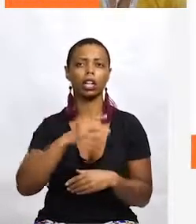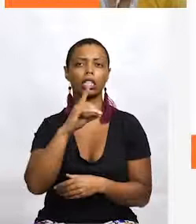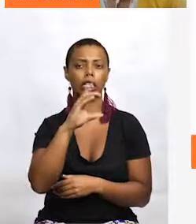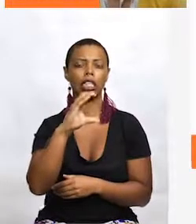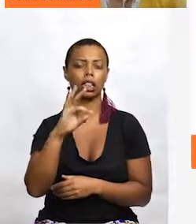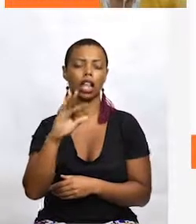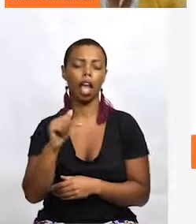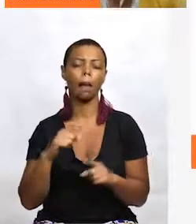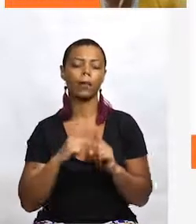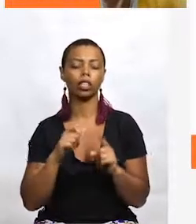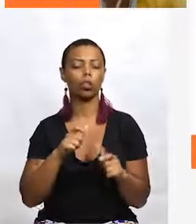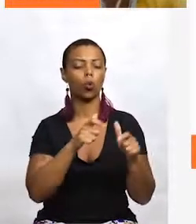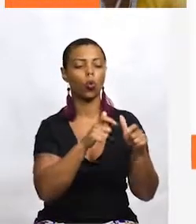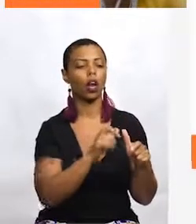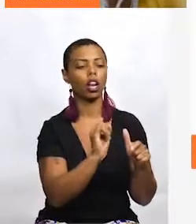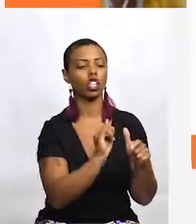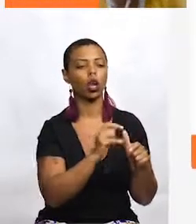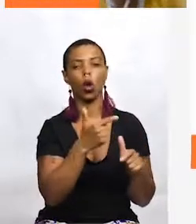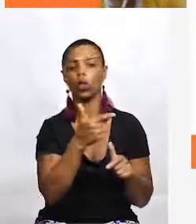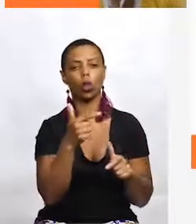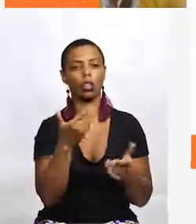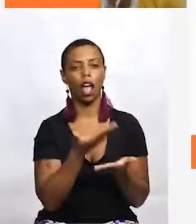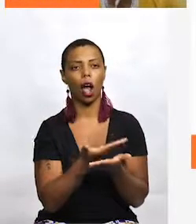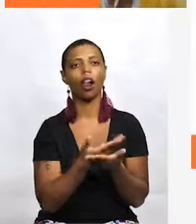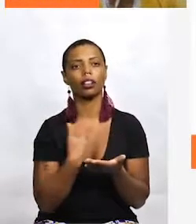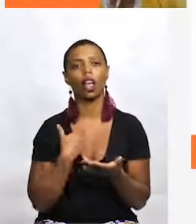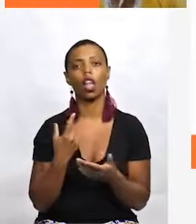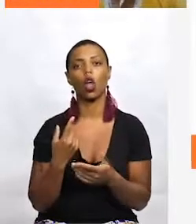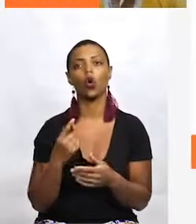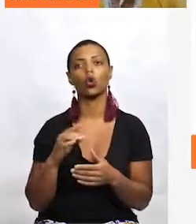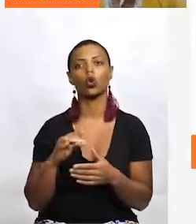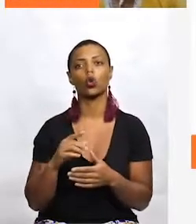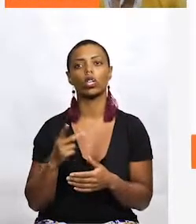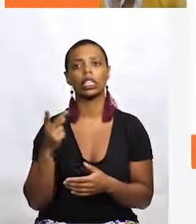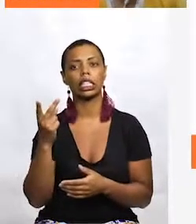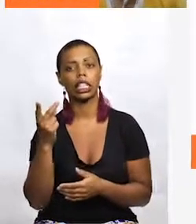aula. Inicialmente eu fui vice-gerente, depois